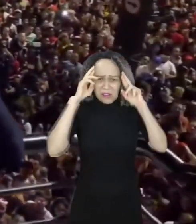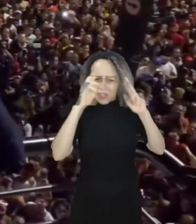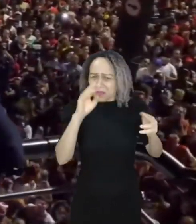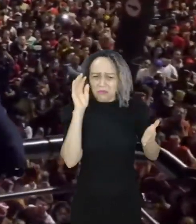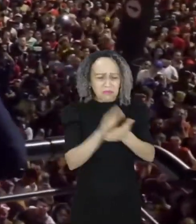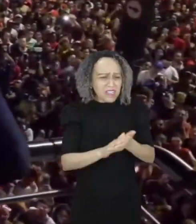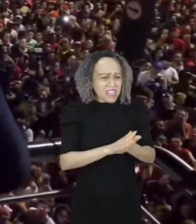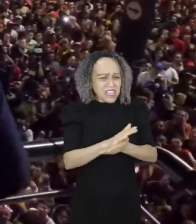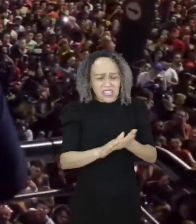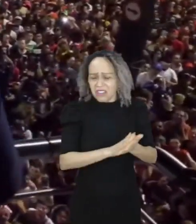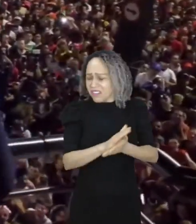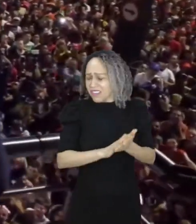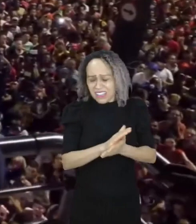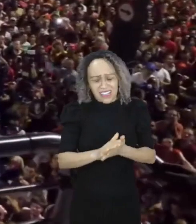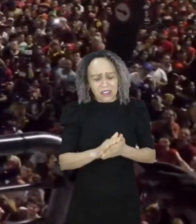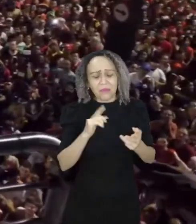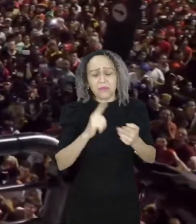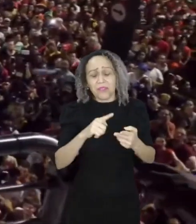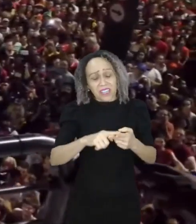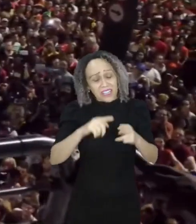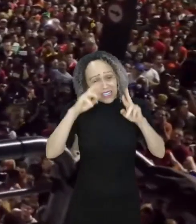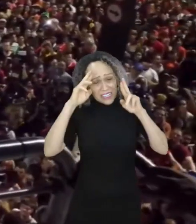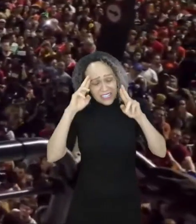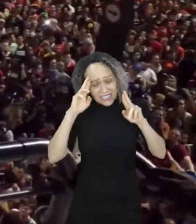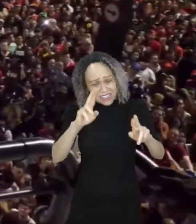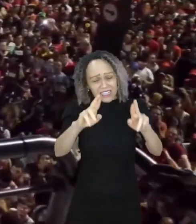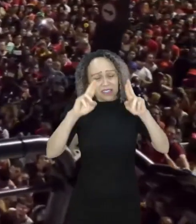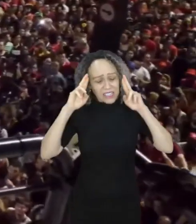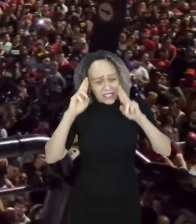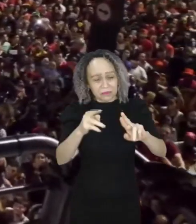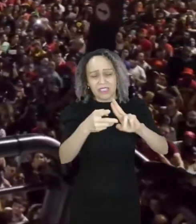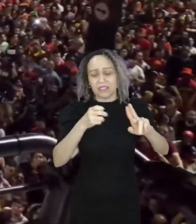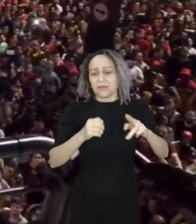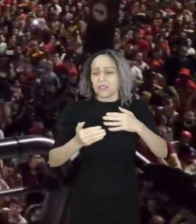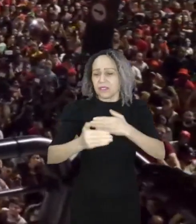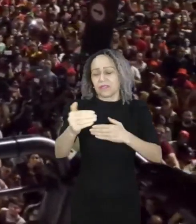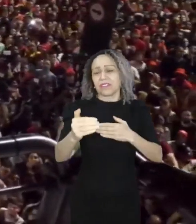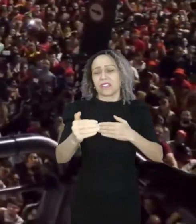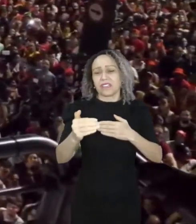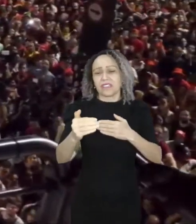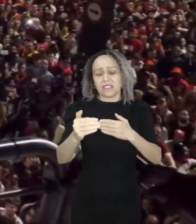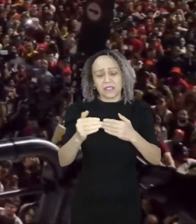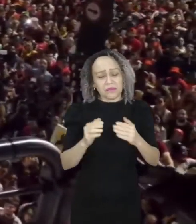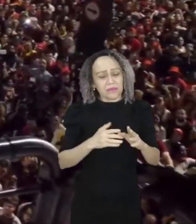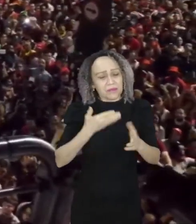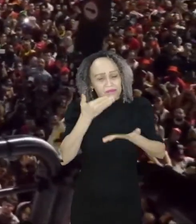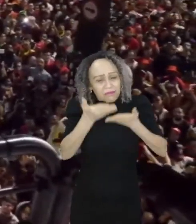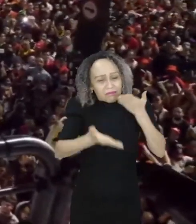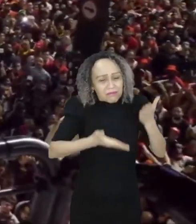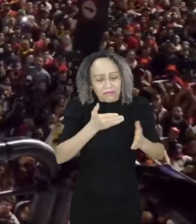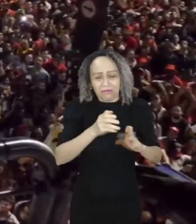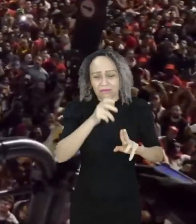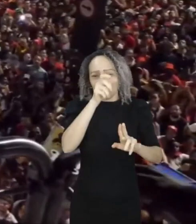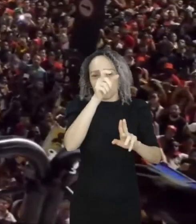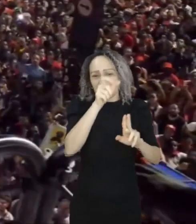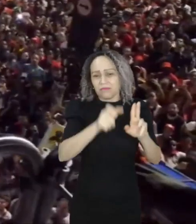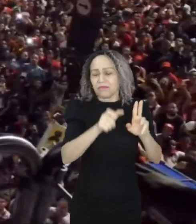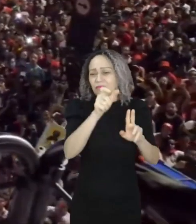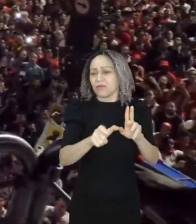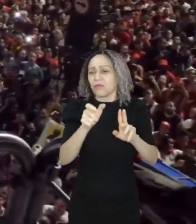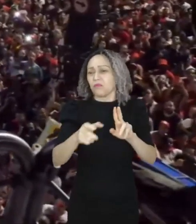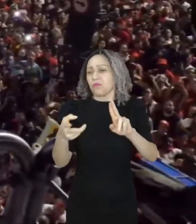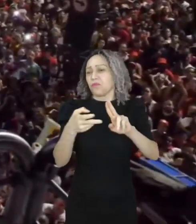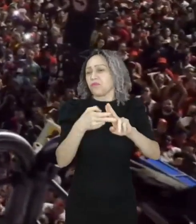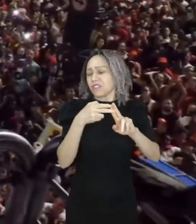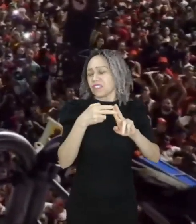como cidadão de segunda categoria. E nós vamos ter uma luta ferrenha contra o preconceito